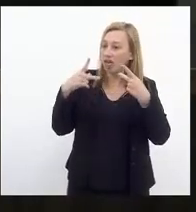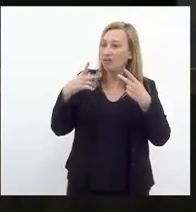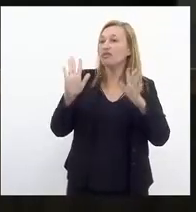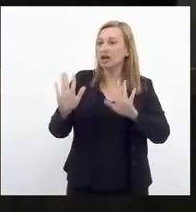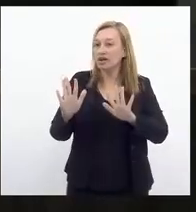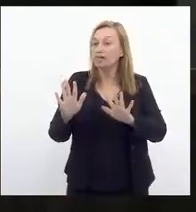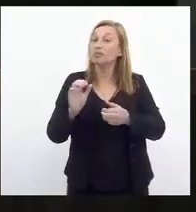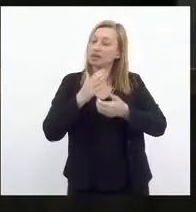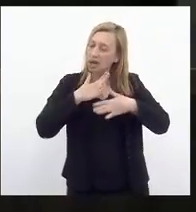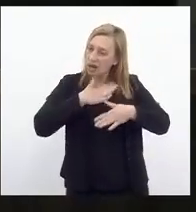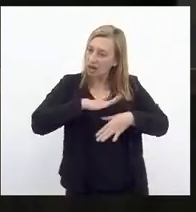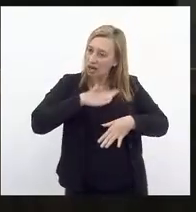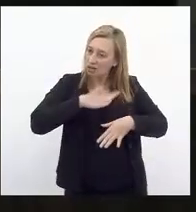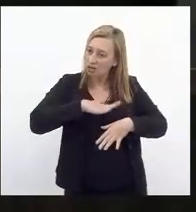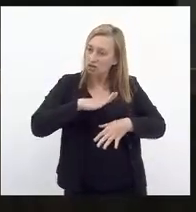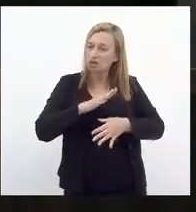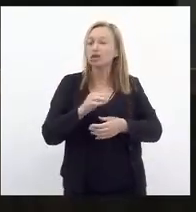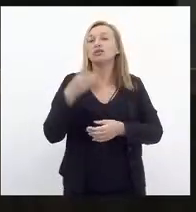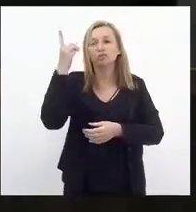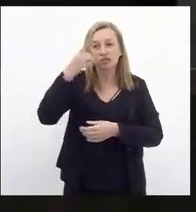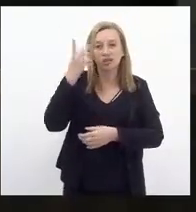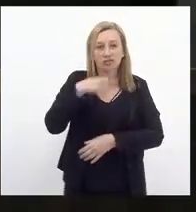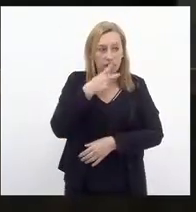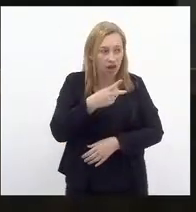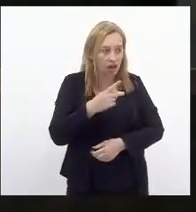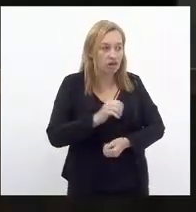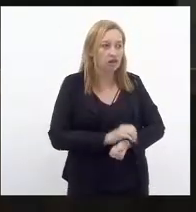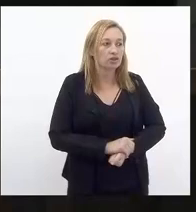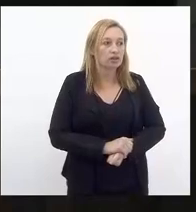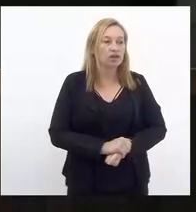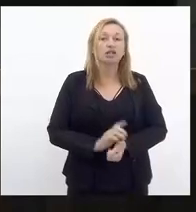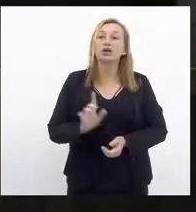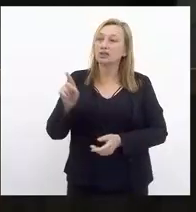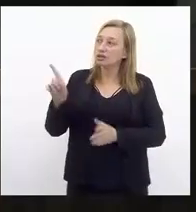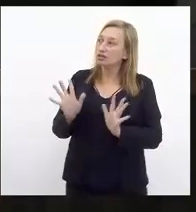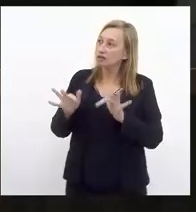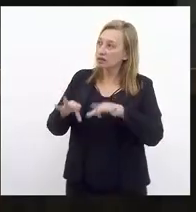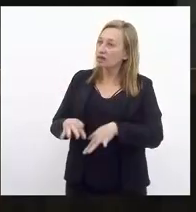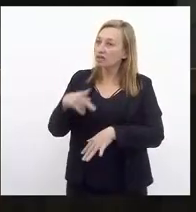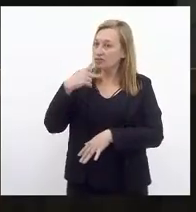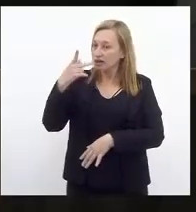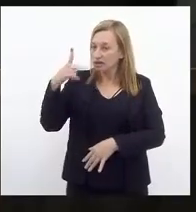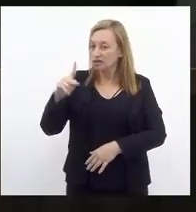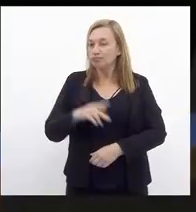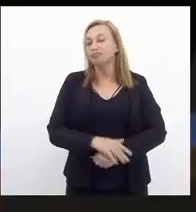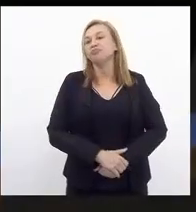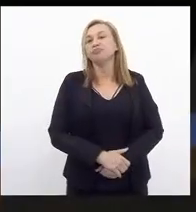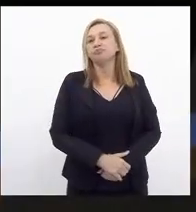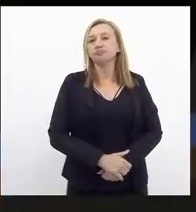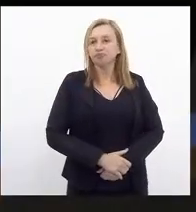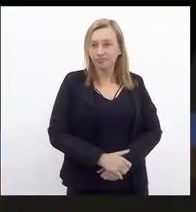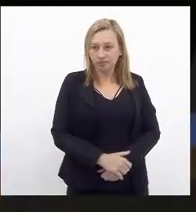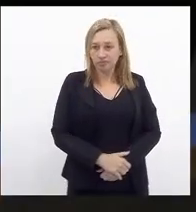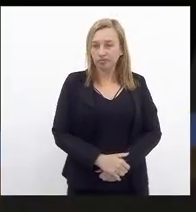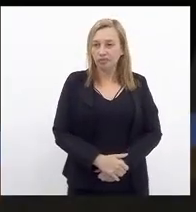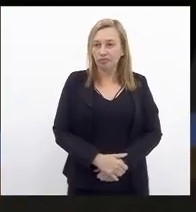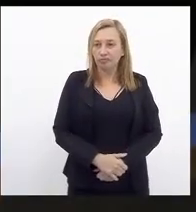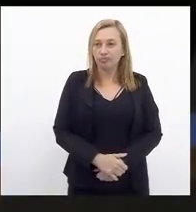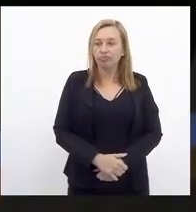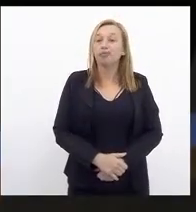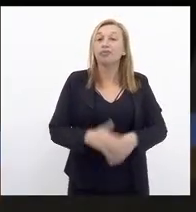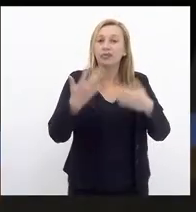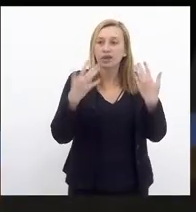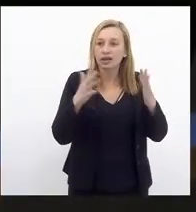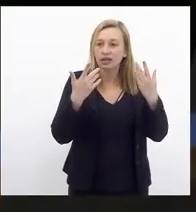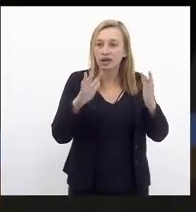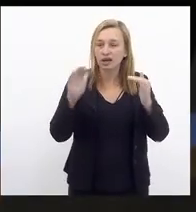por favor fala por favor sempre concluir a fala dele é aproveitar e